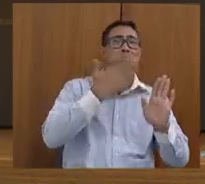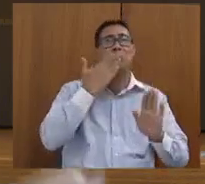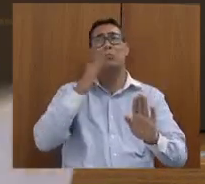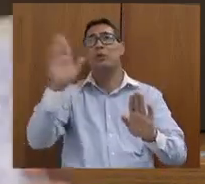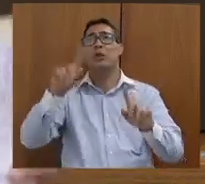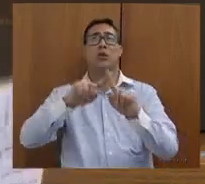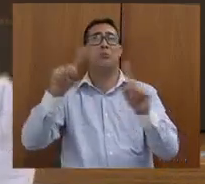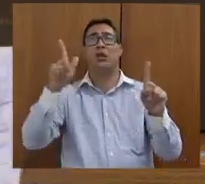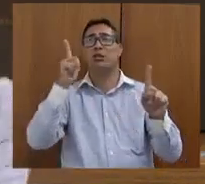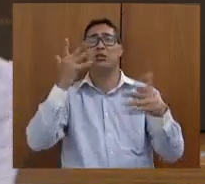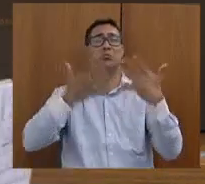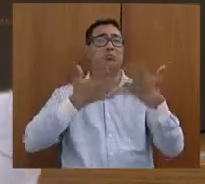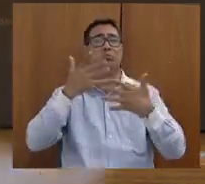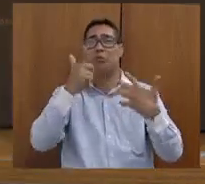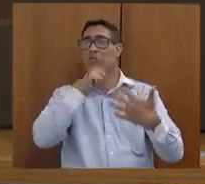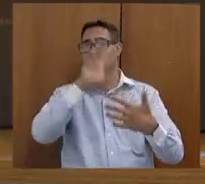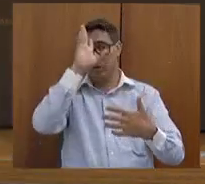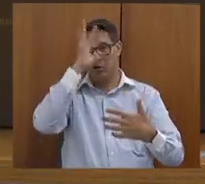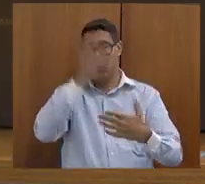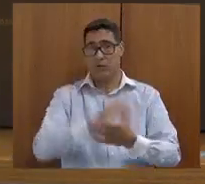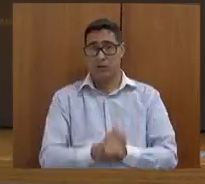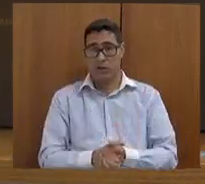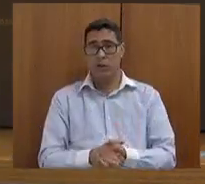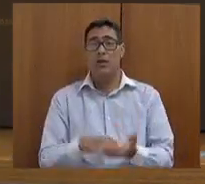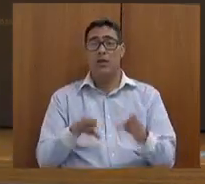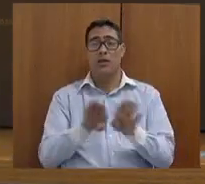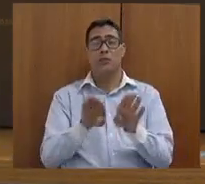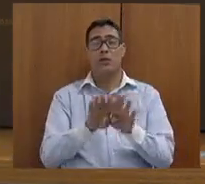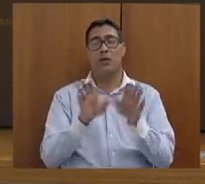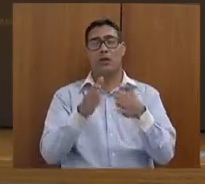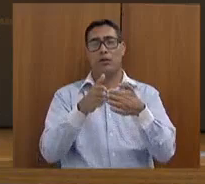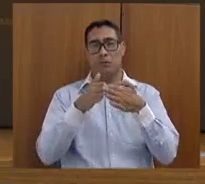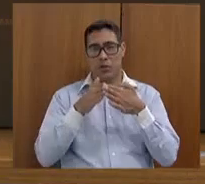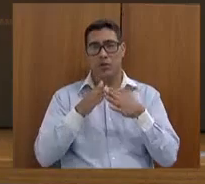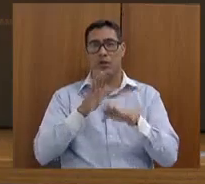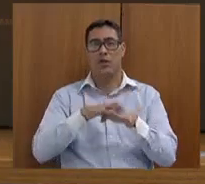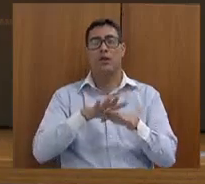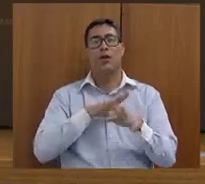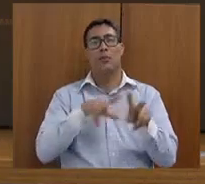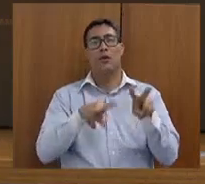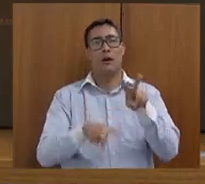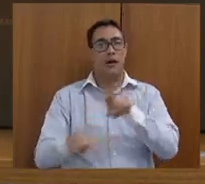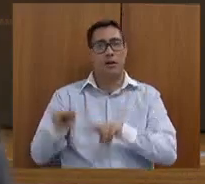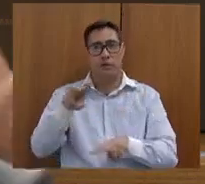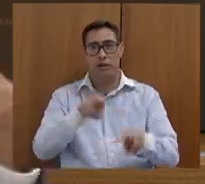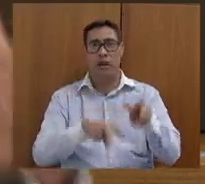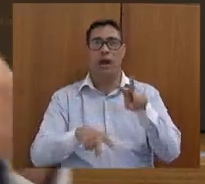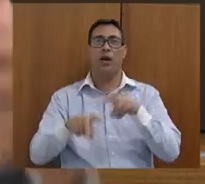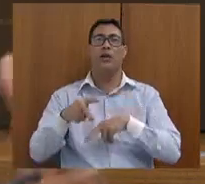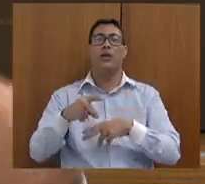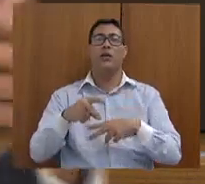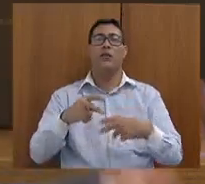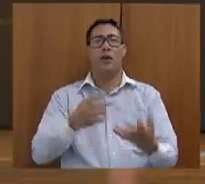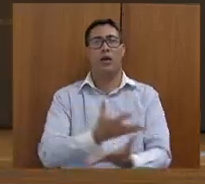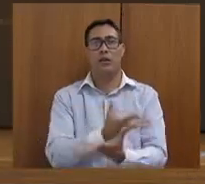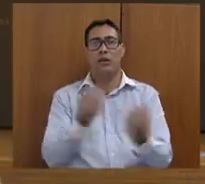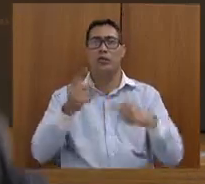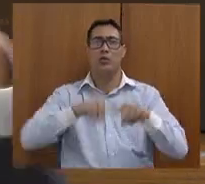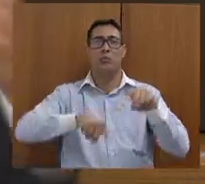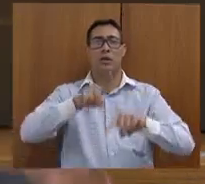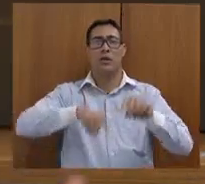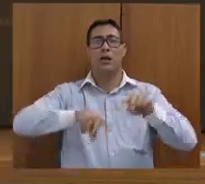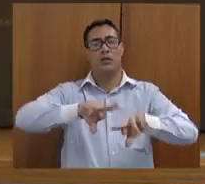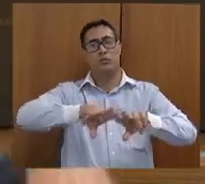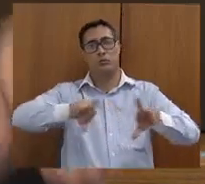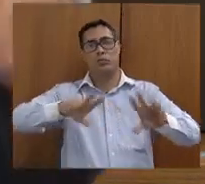chegar e gostaria também de pedir ao seu superintendente para poder avaliar porque foi tanto material para as escolas